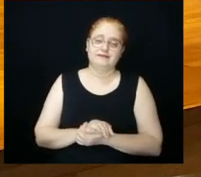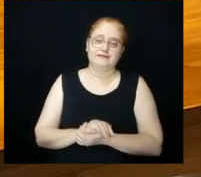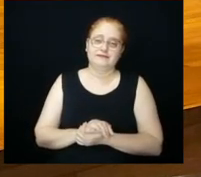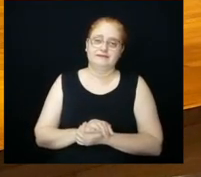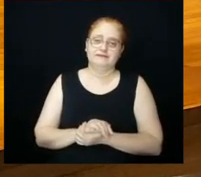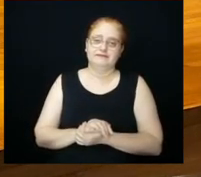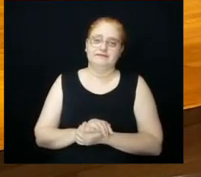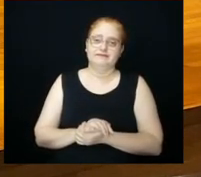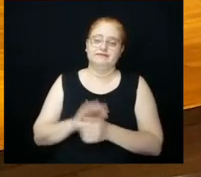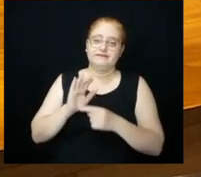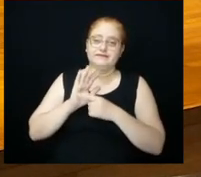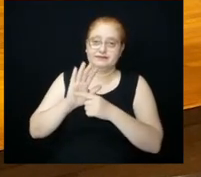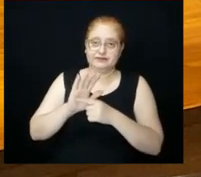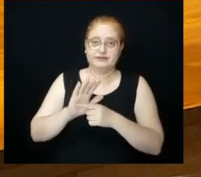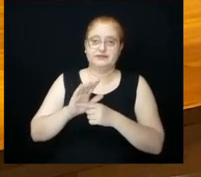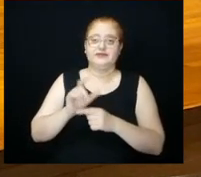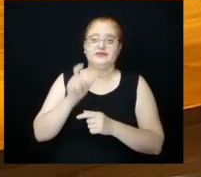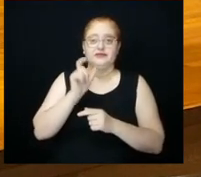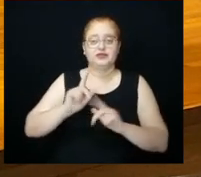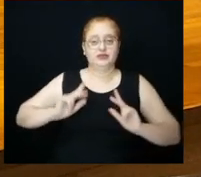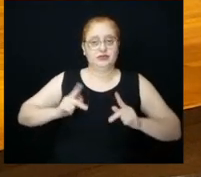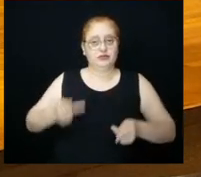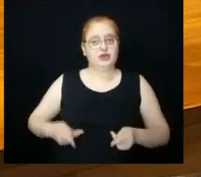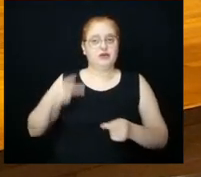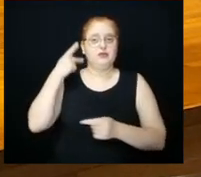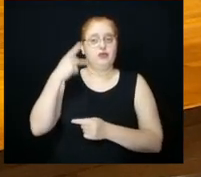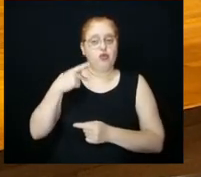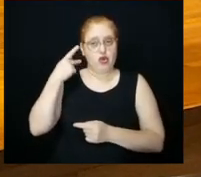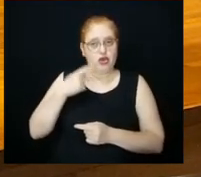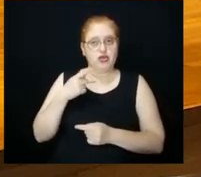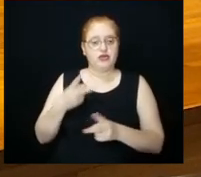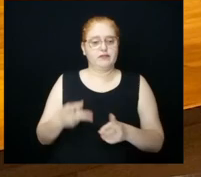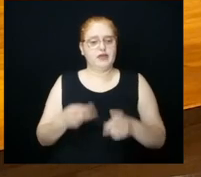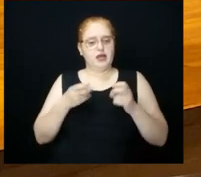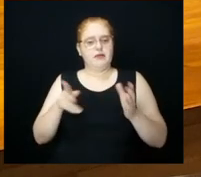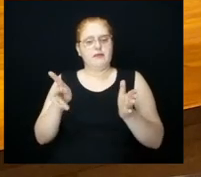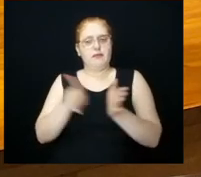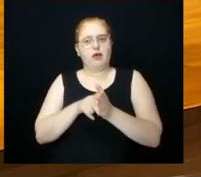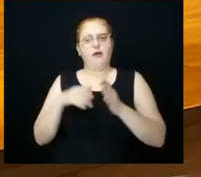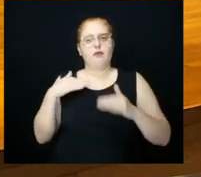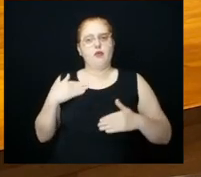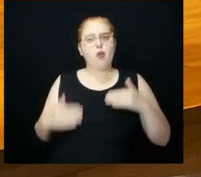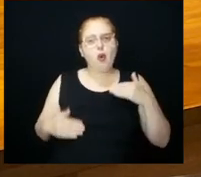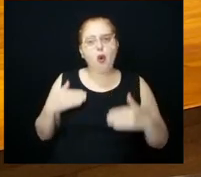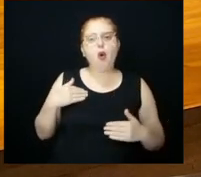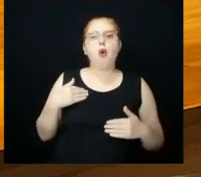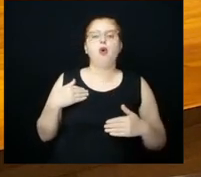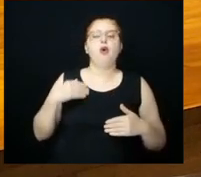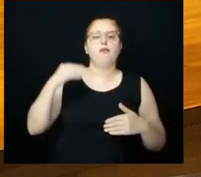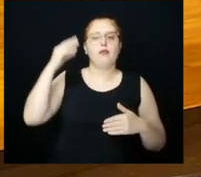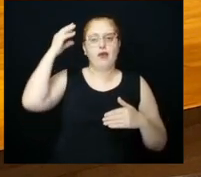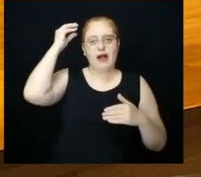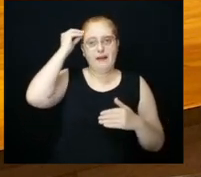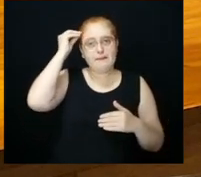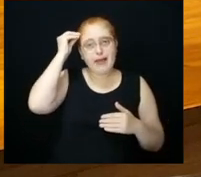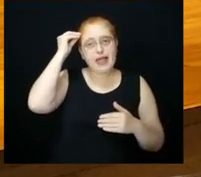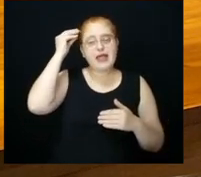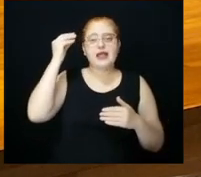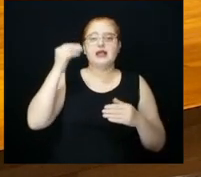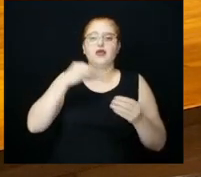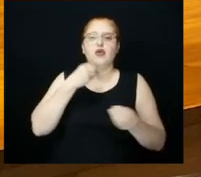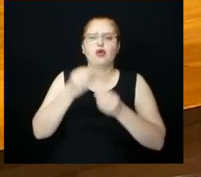Então, trazendo o ser humano como um ser político que vai se perceber através do seu corpo, então a questão do corpo, do cabelo, de como